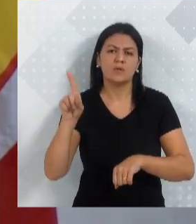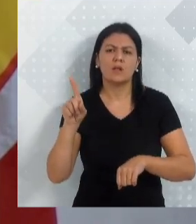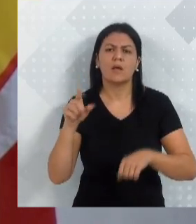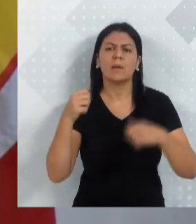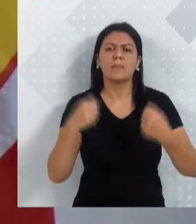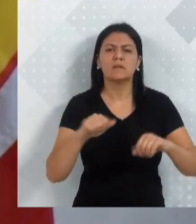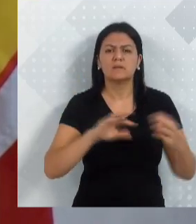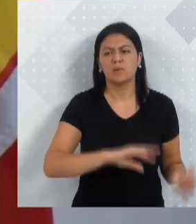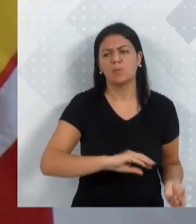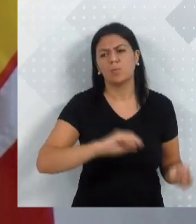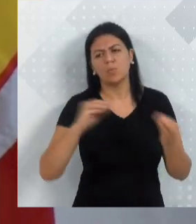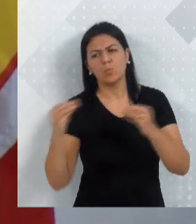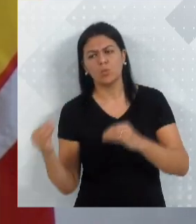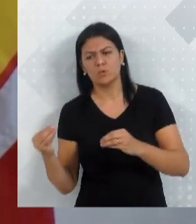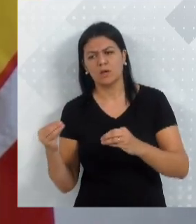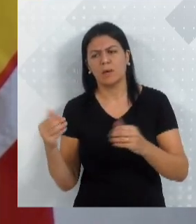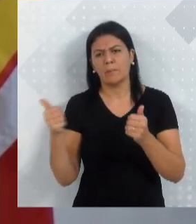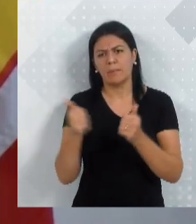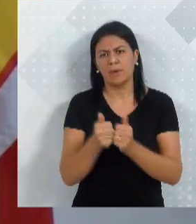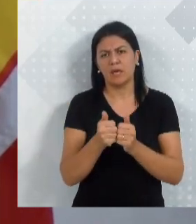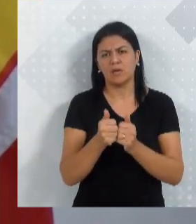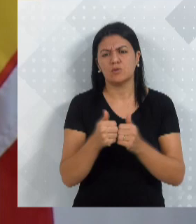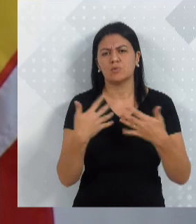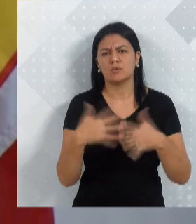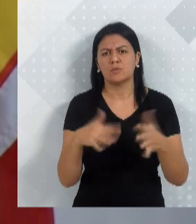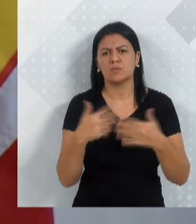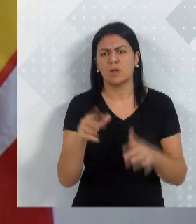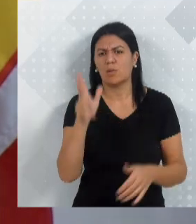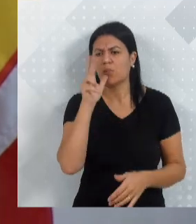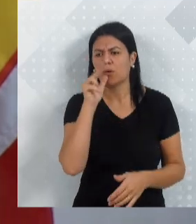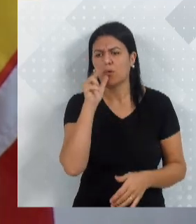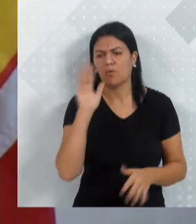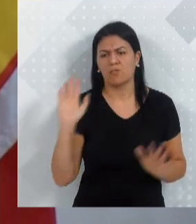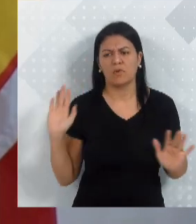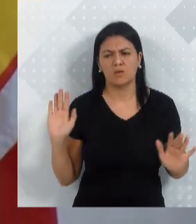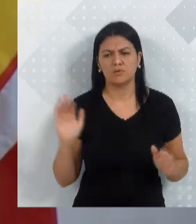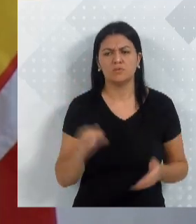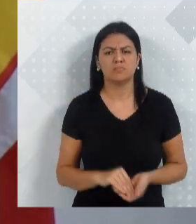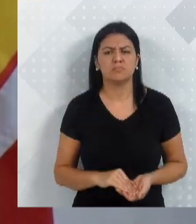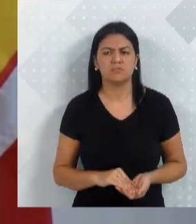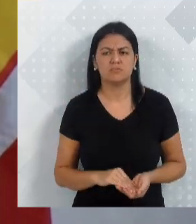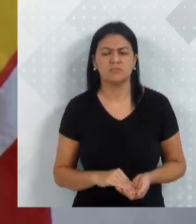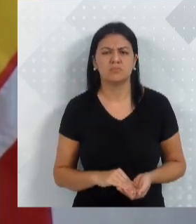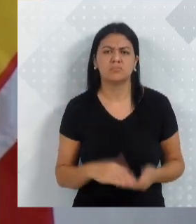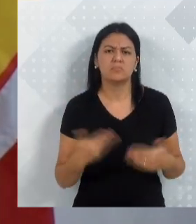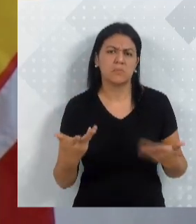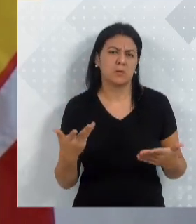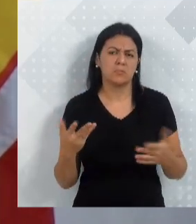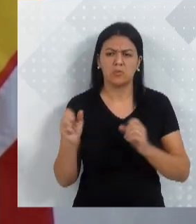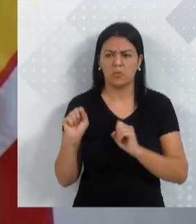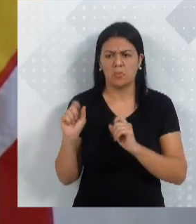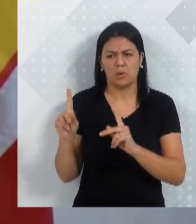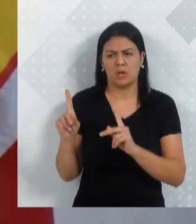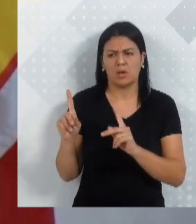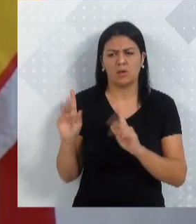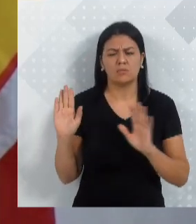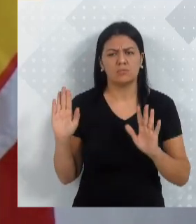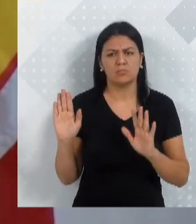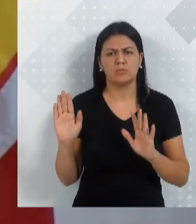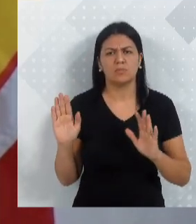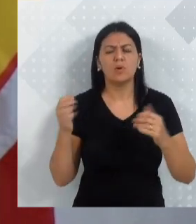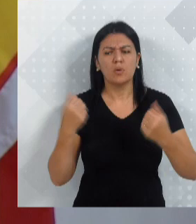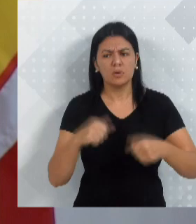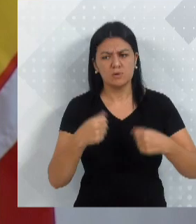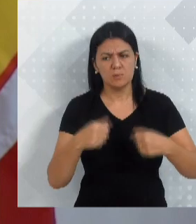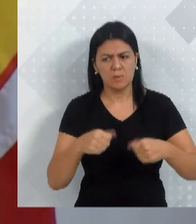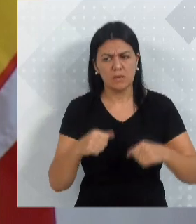Água Verde, Ronaldo, né? Então lá a deputada também não se opôs, lá nessa cidade também do ambulatório geral, sem problema nenhum, aonde for,